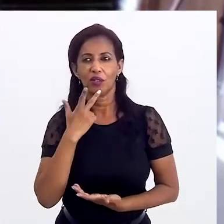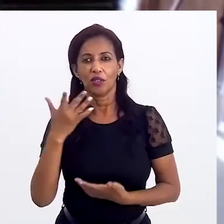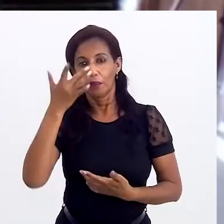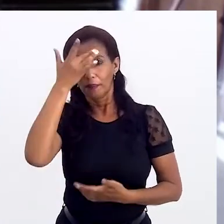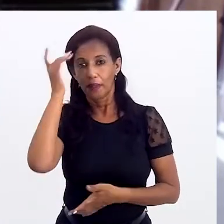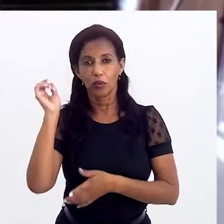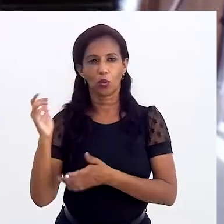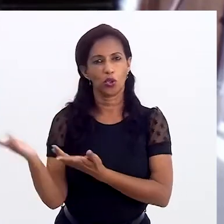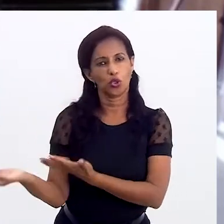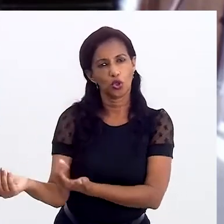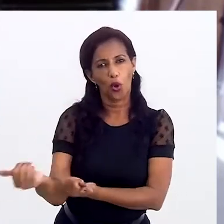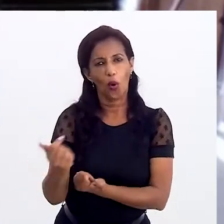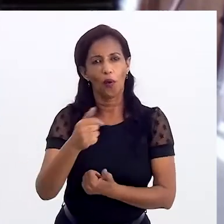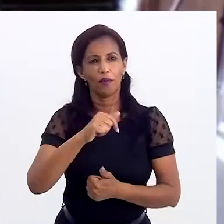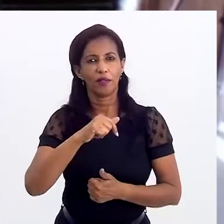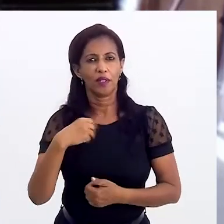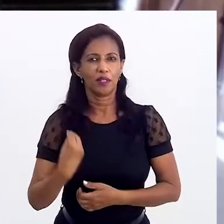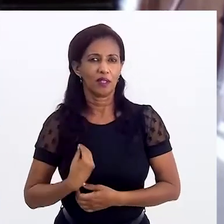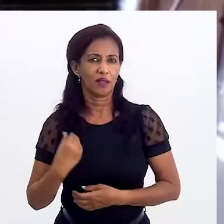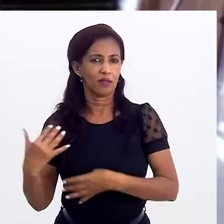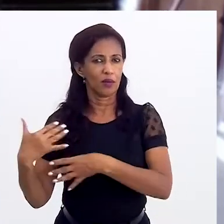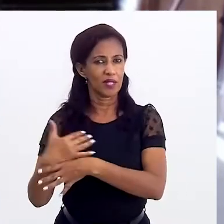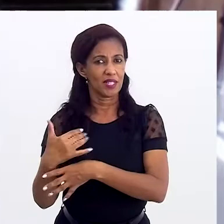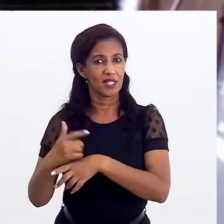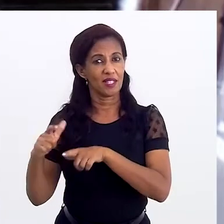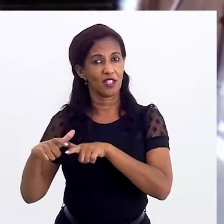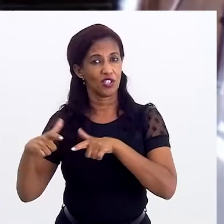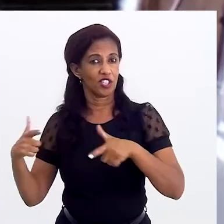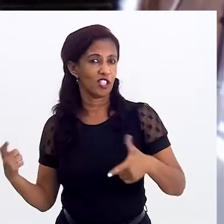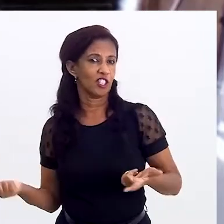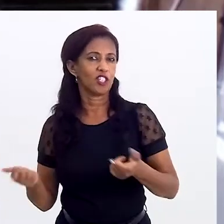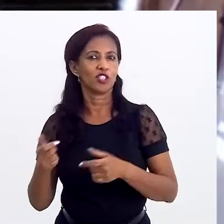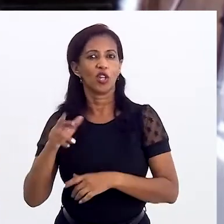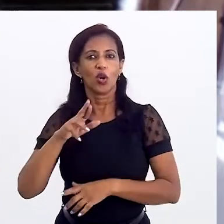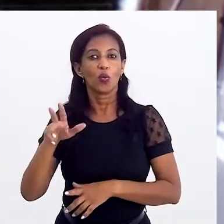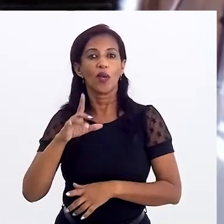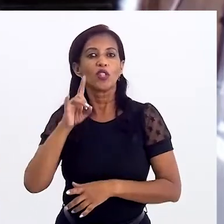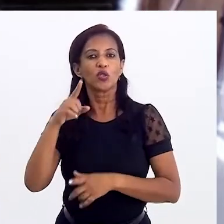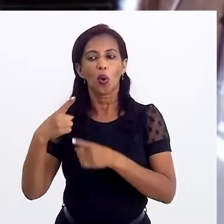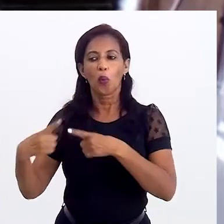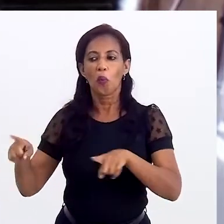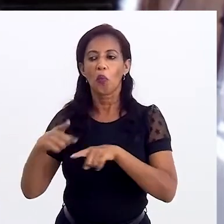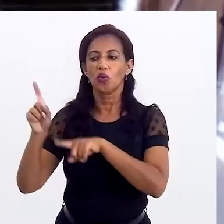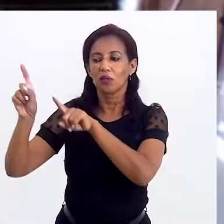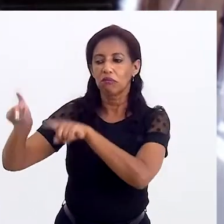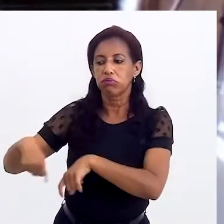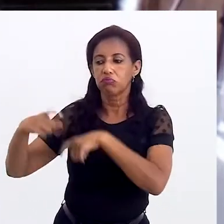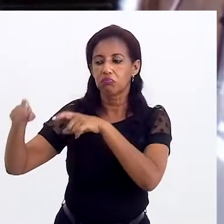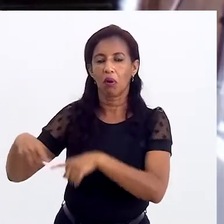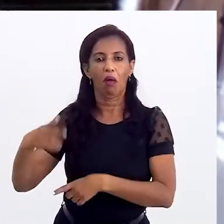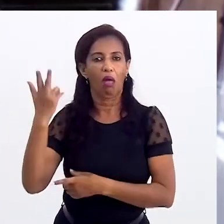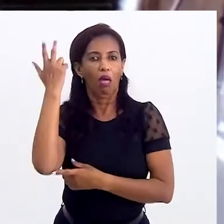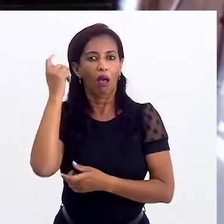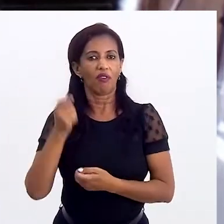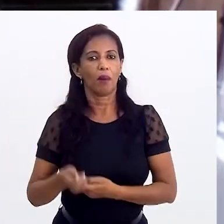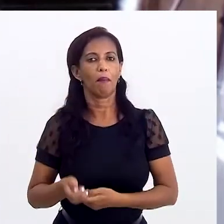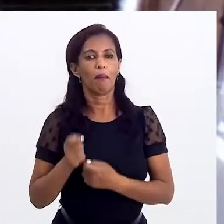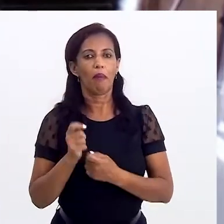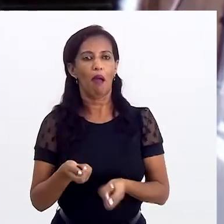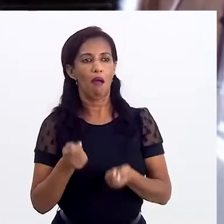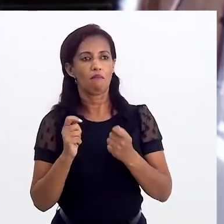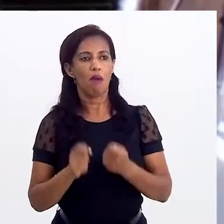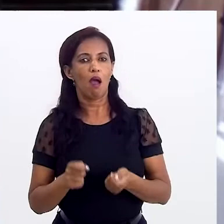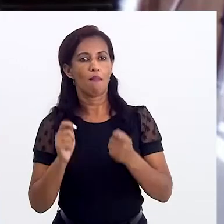de pessoas jovens e tal, que moravam em cidades grandes. Não era só aquela música rural, o homem de bombacha e de cavalo, que